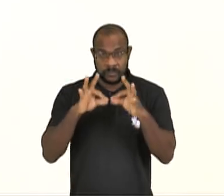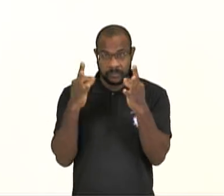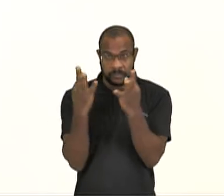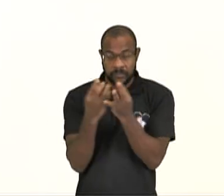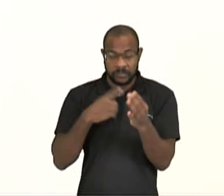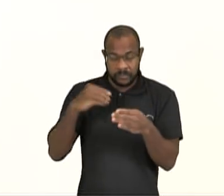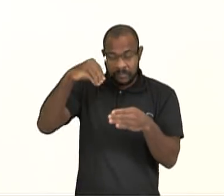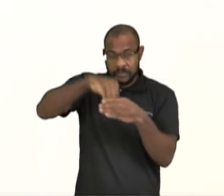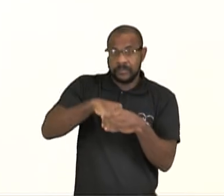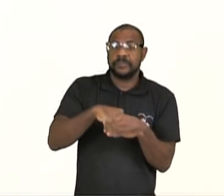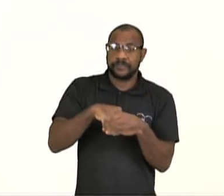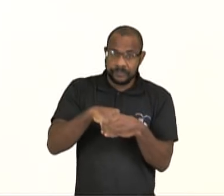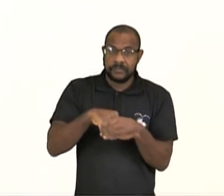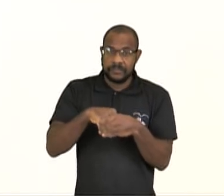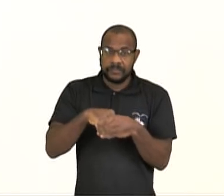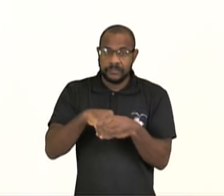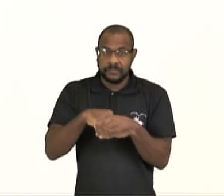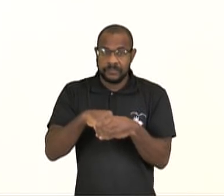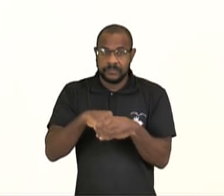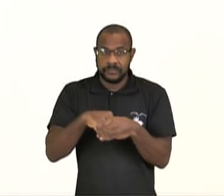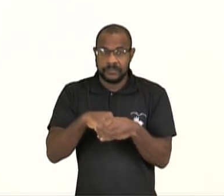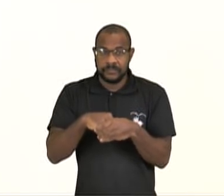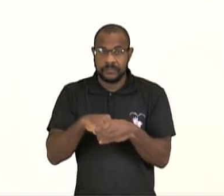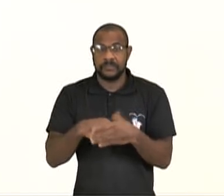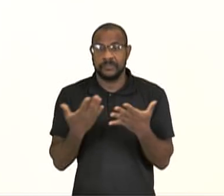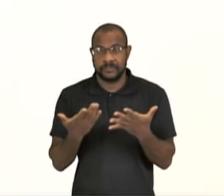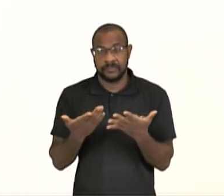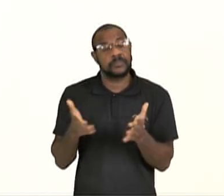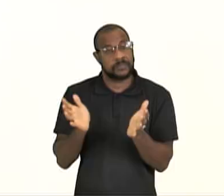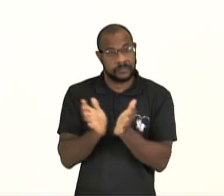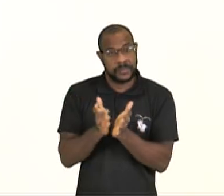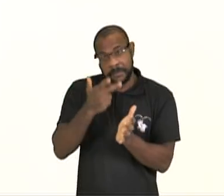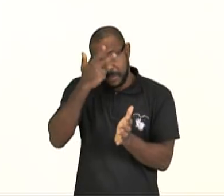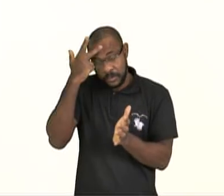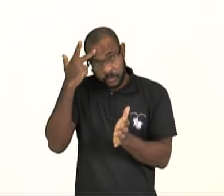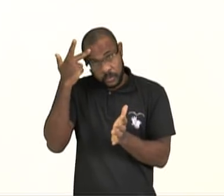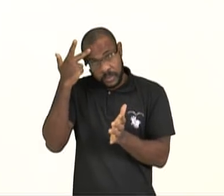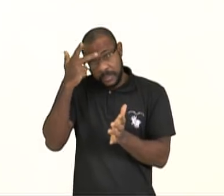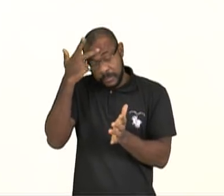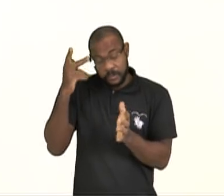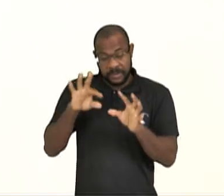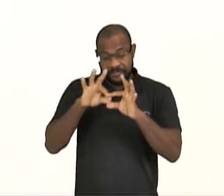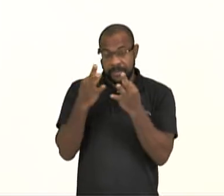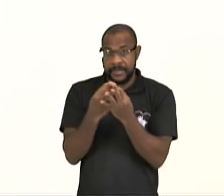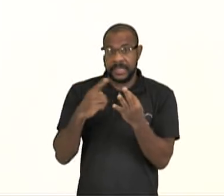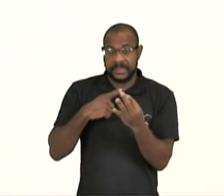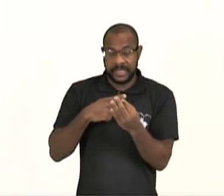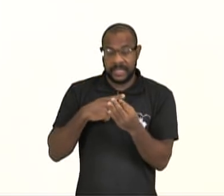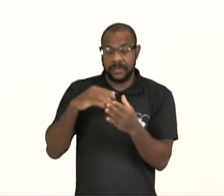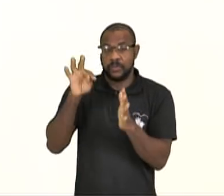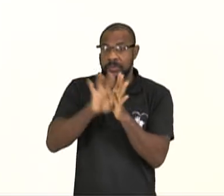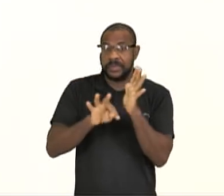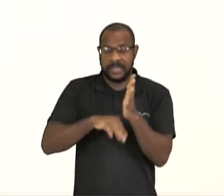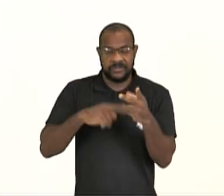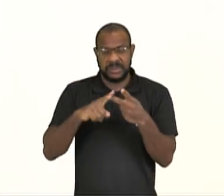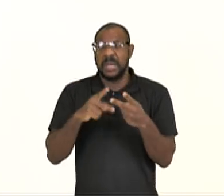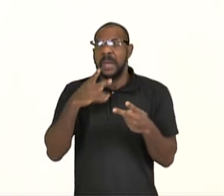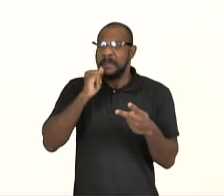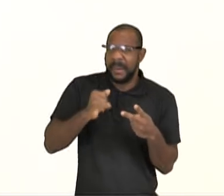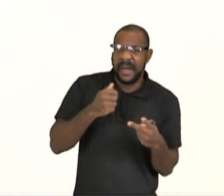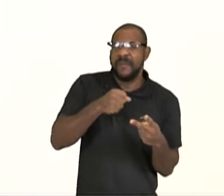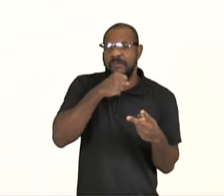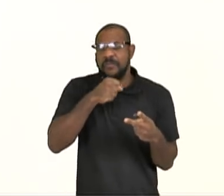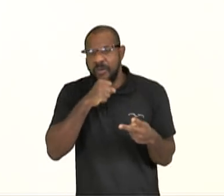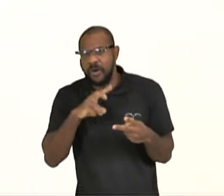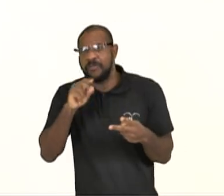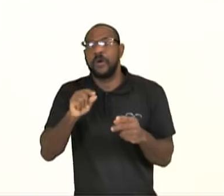citados no texto? Membros da família, galerinha lá da família. O pai, a mãe, o tio, a tia, o avô, a avó. De quem